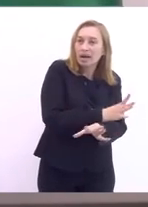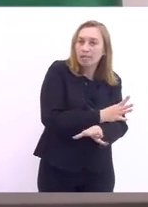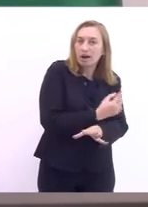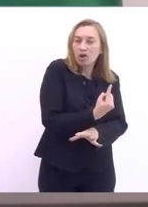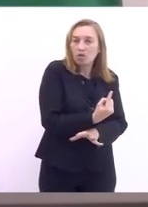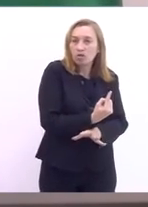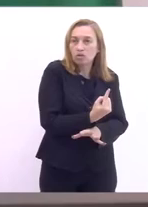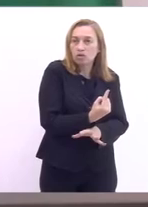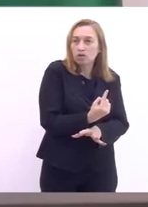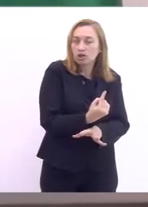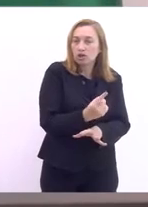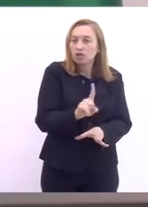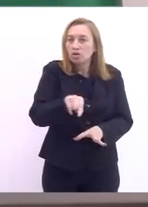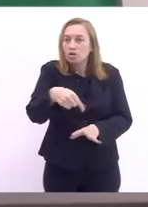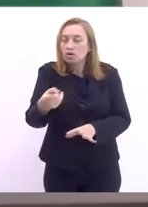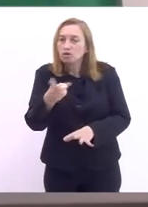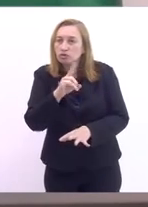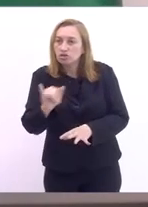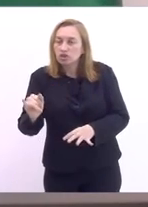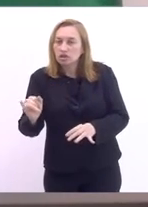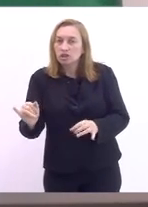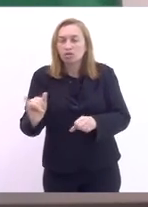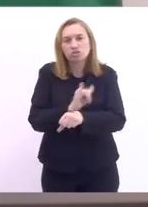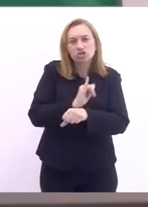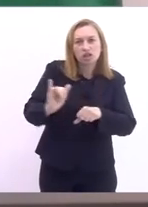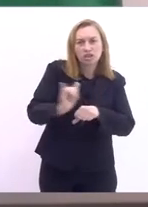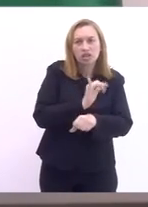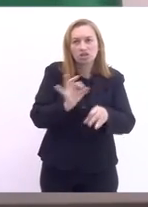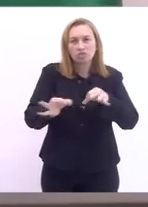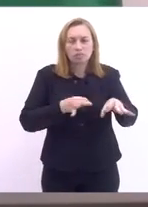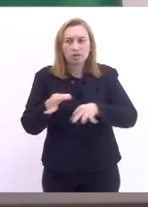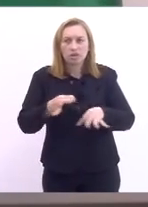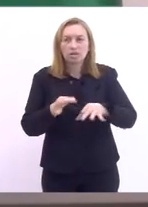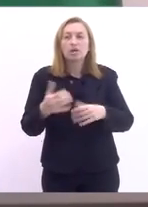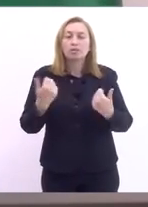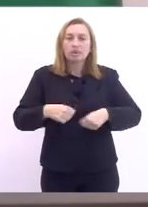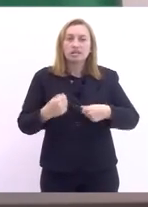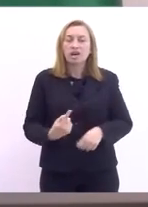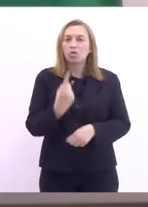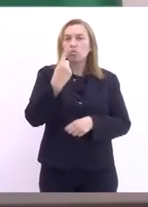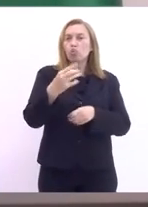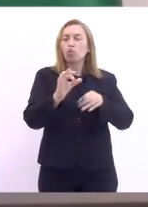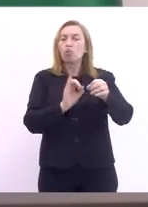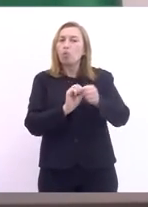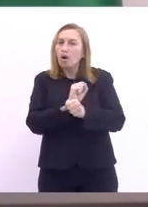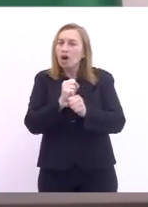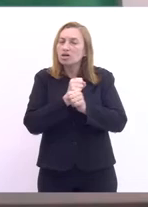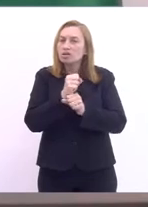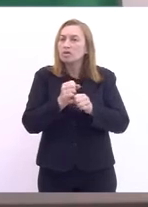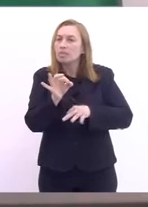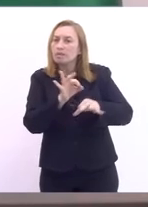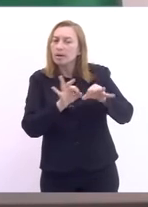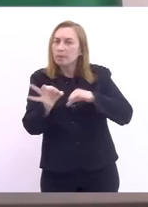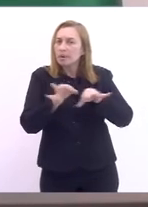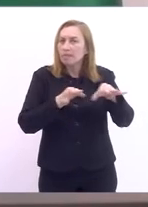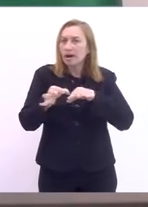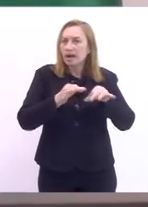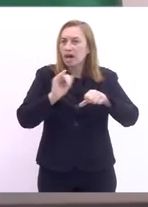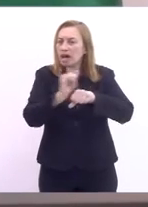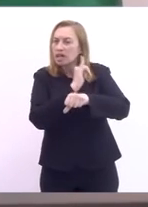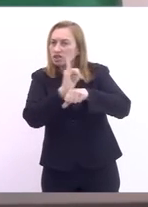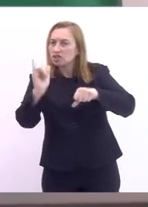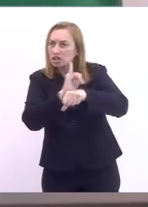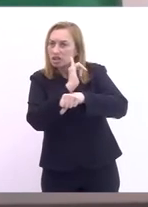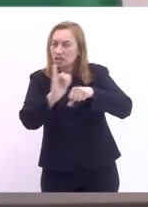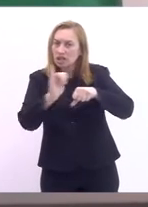seguinte ter o plano estratégico. Então teria um ano para preparar esse plano estratégico para